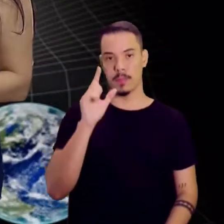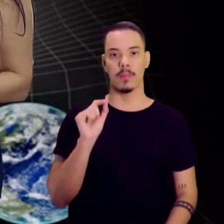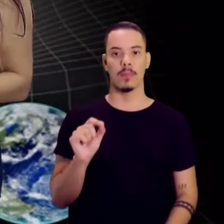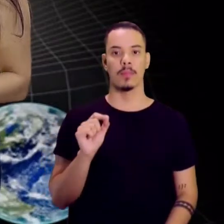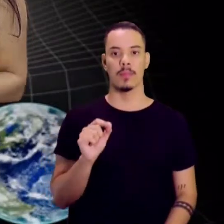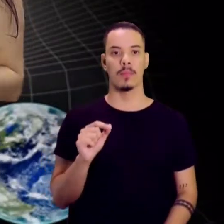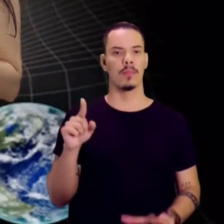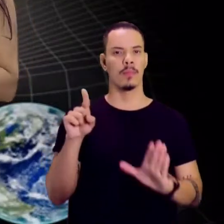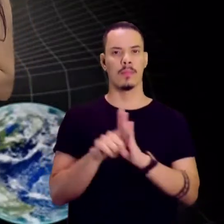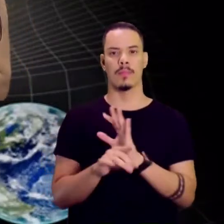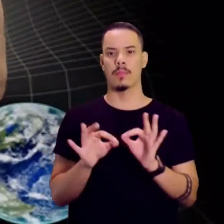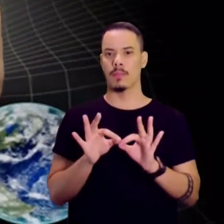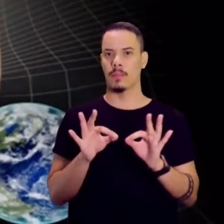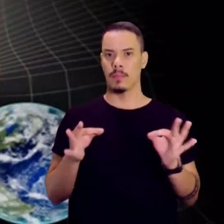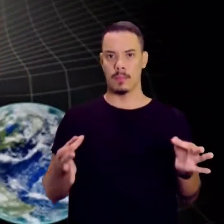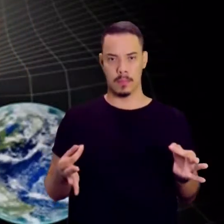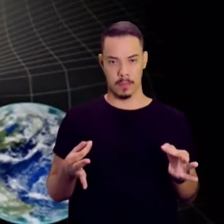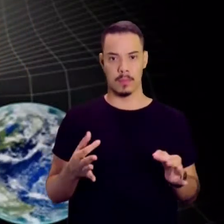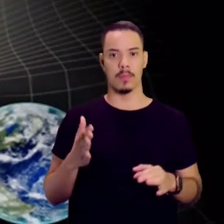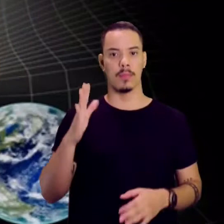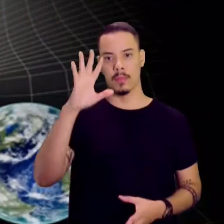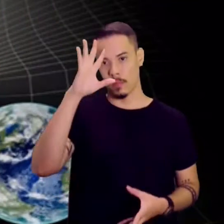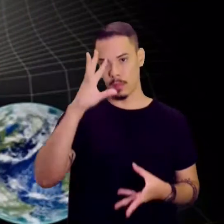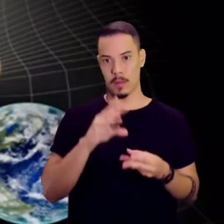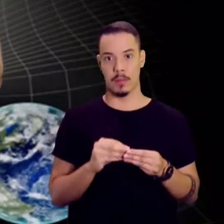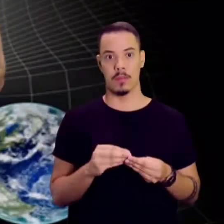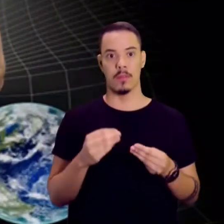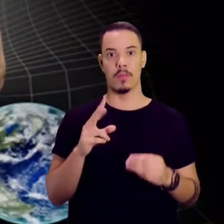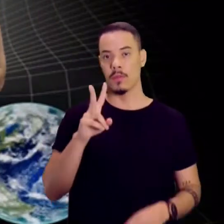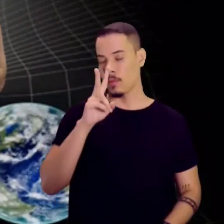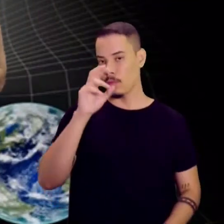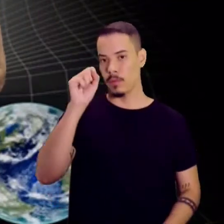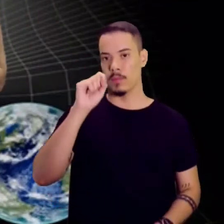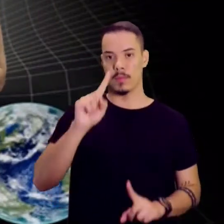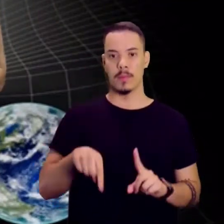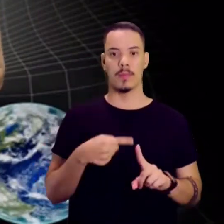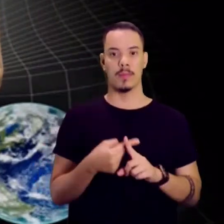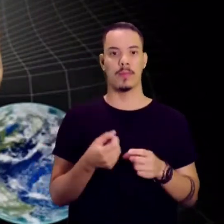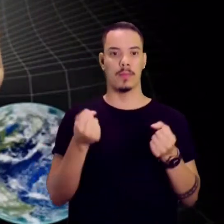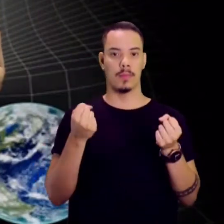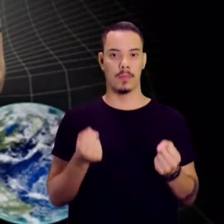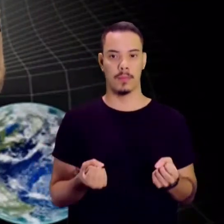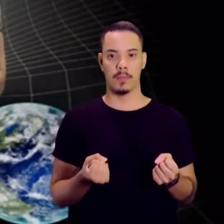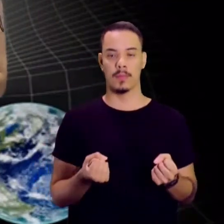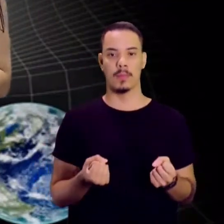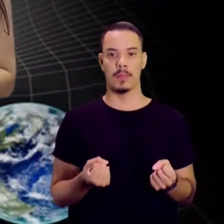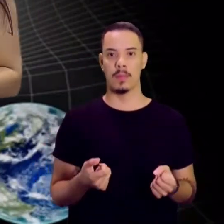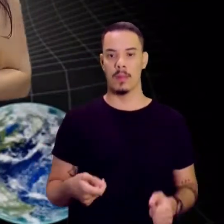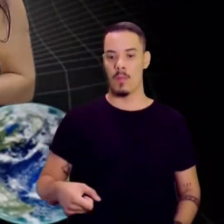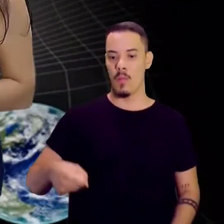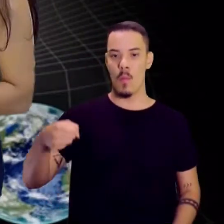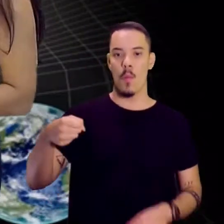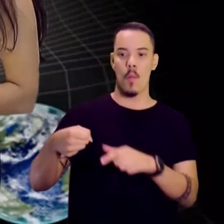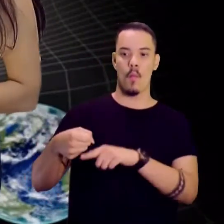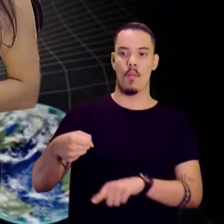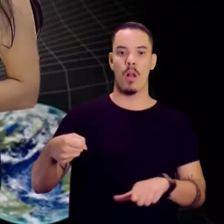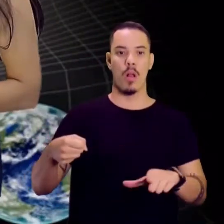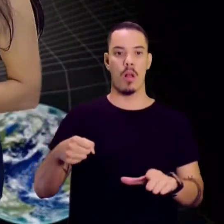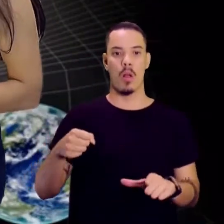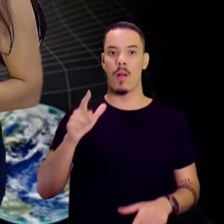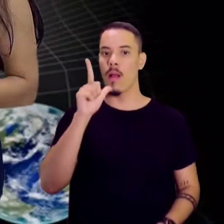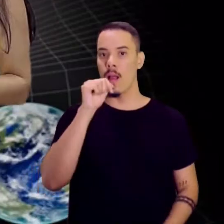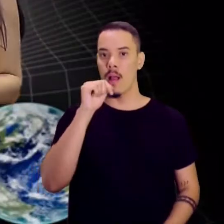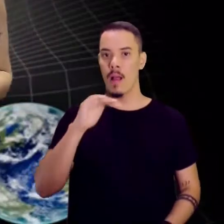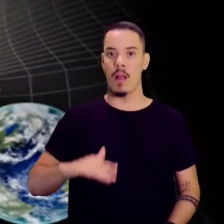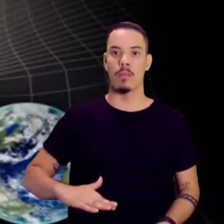pergunta simples, mas a gente pode trazer o conceito de força-peso. É mais fácil levantar um balde vazio ou um balde com água? Cheio,